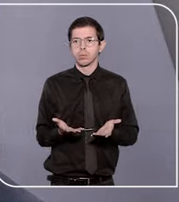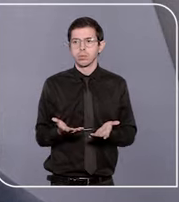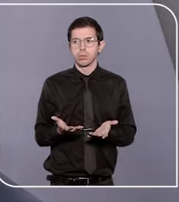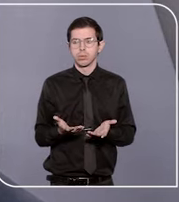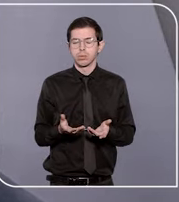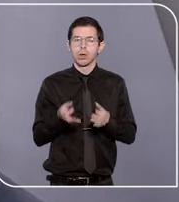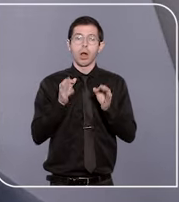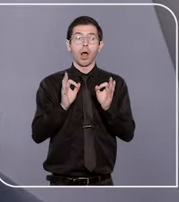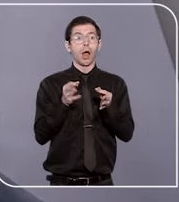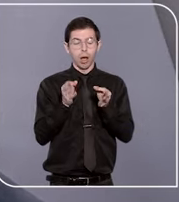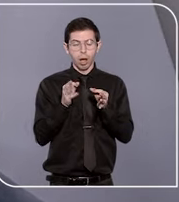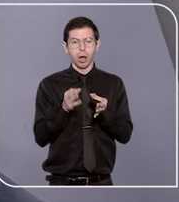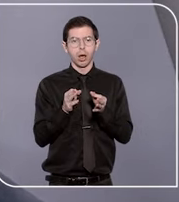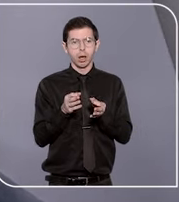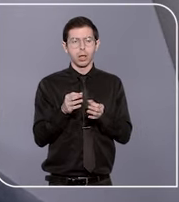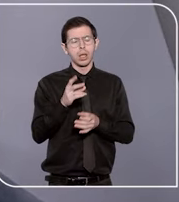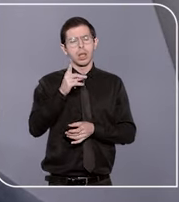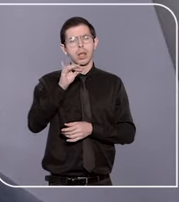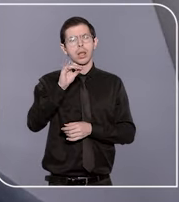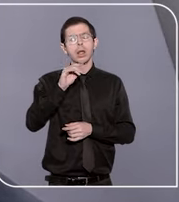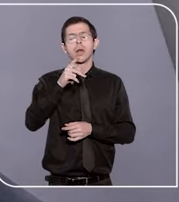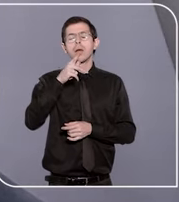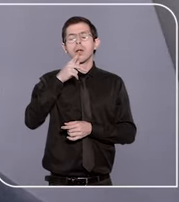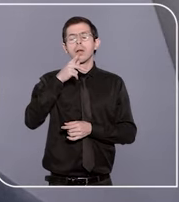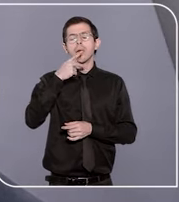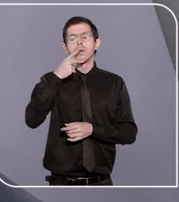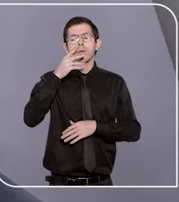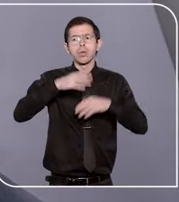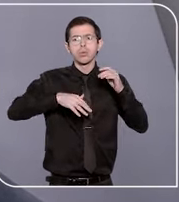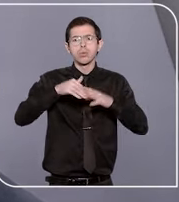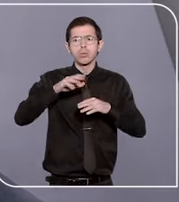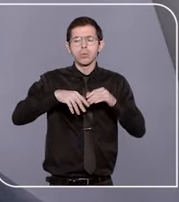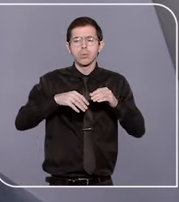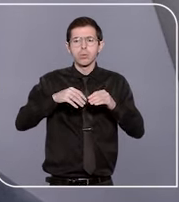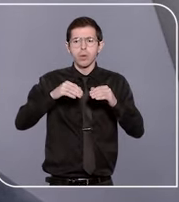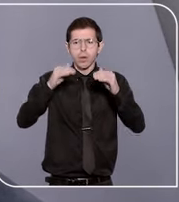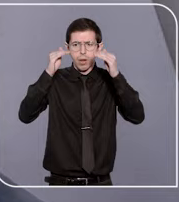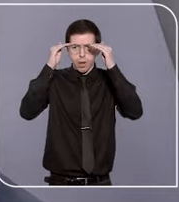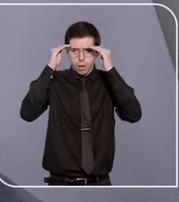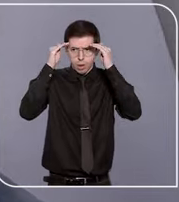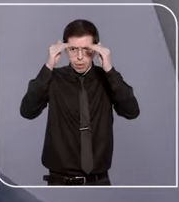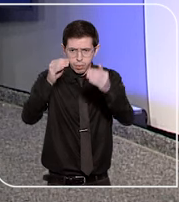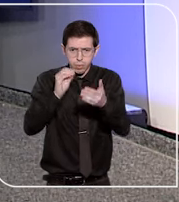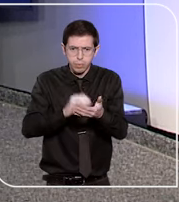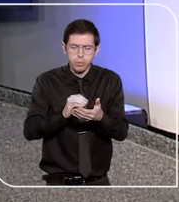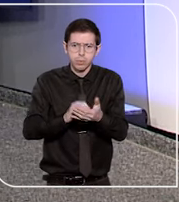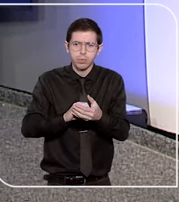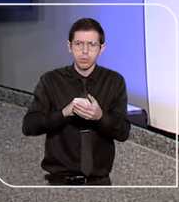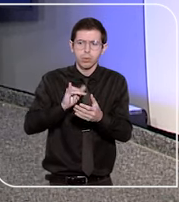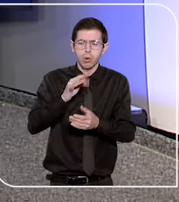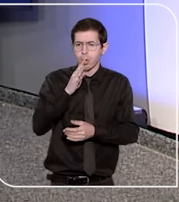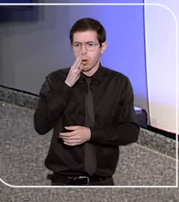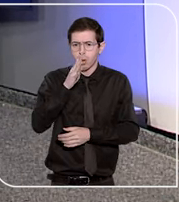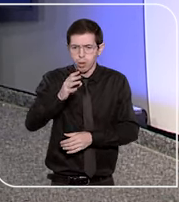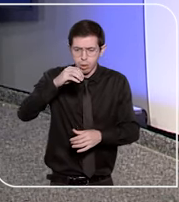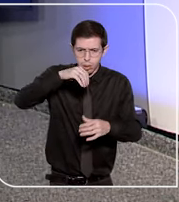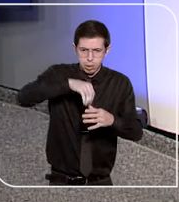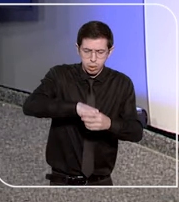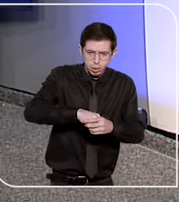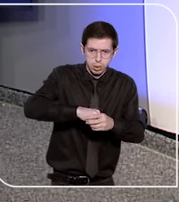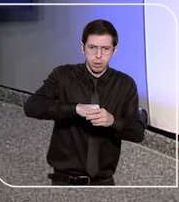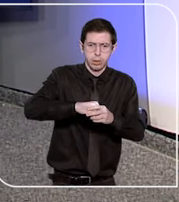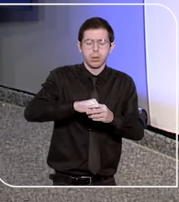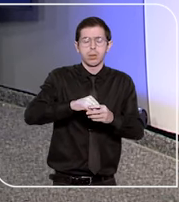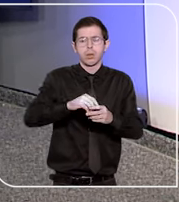Doutor Denis, e o desrespeito, né, ou ofensa aos princípios que são bem debatidos aí no mundo jurídico, né? Princípios